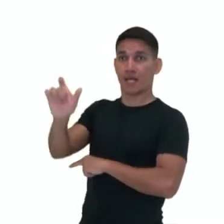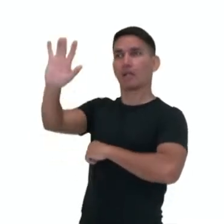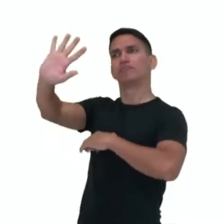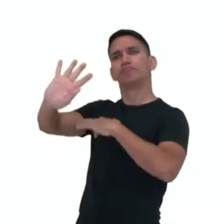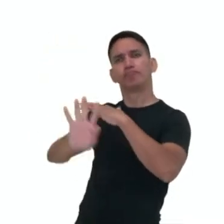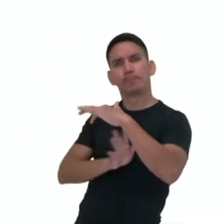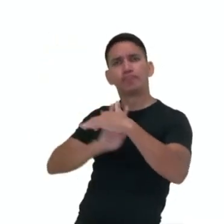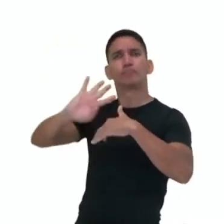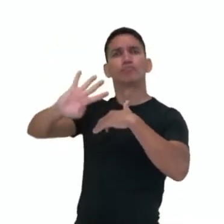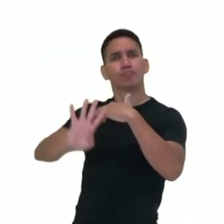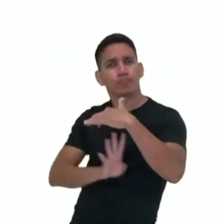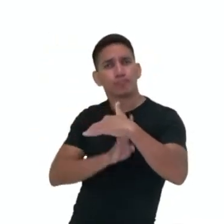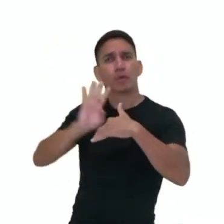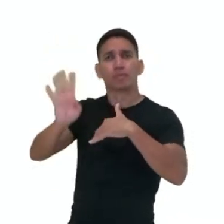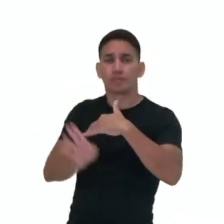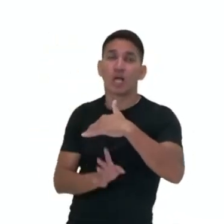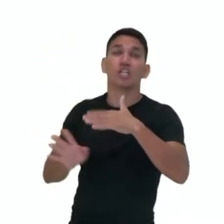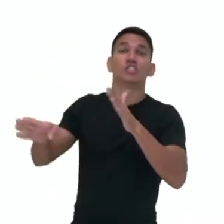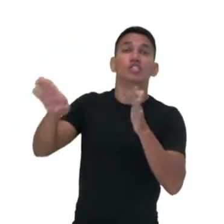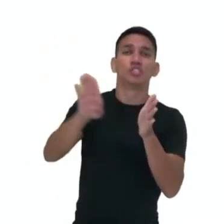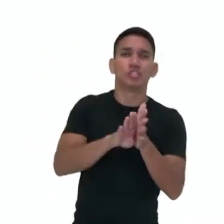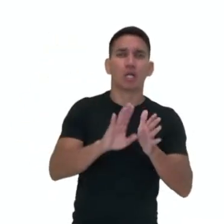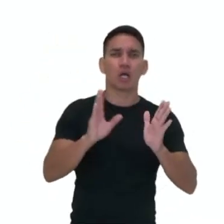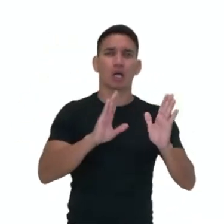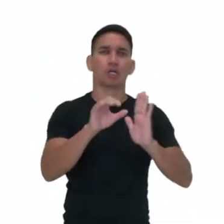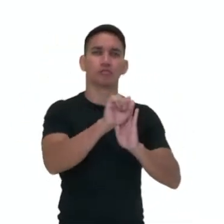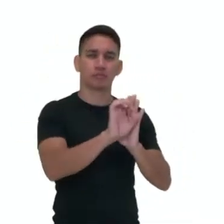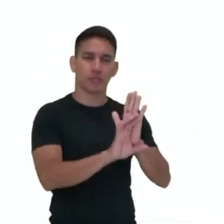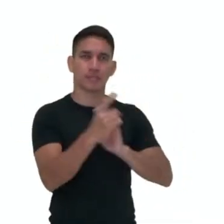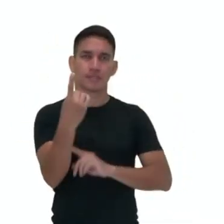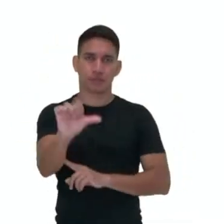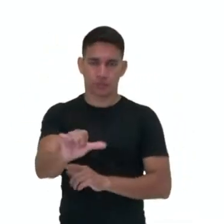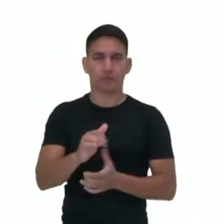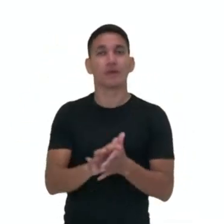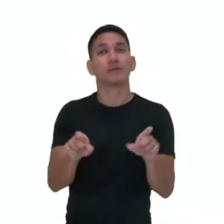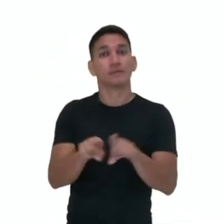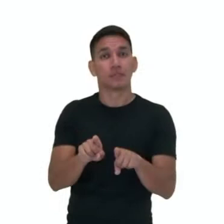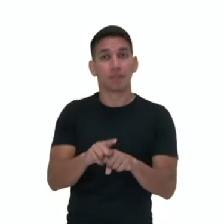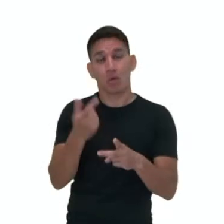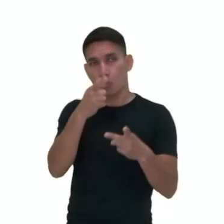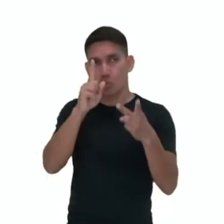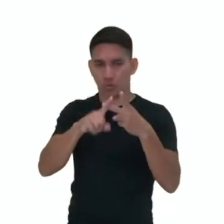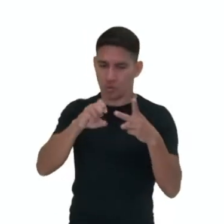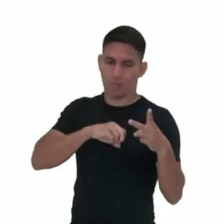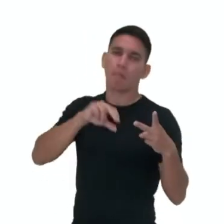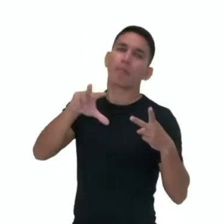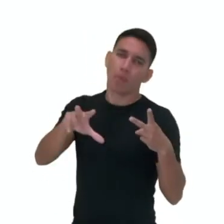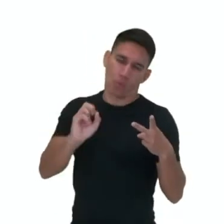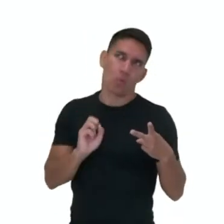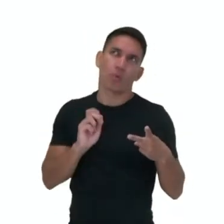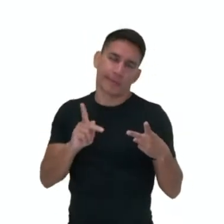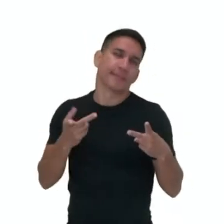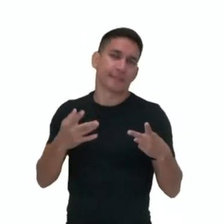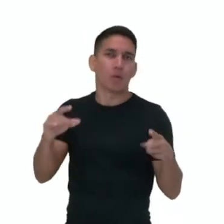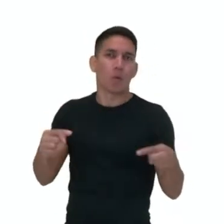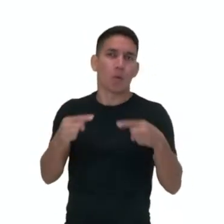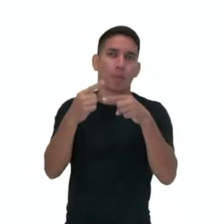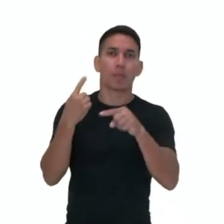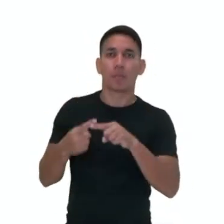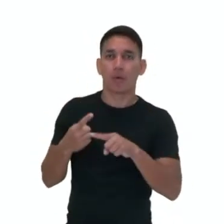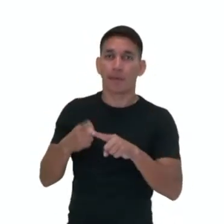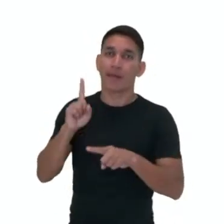durante o processo imigratório no século XIX. Seguido aí por portugueses, faz sentido, né? Porque é a nação que